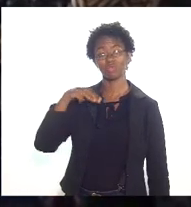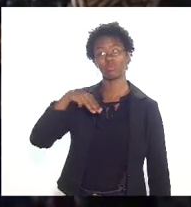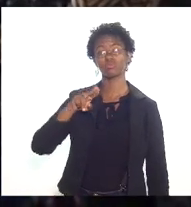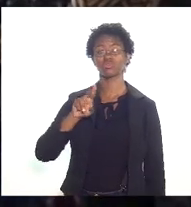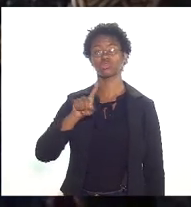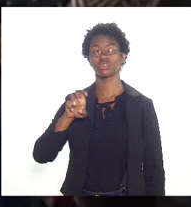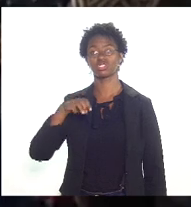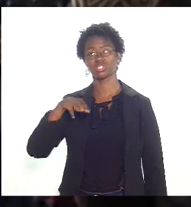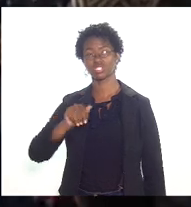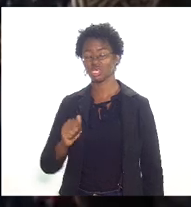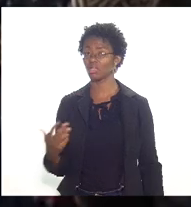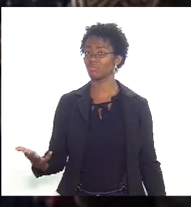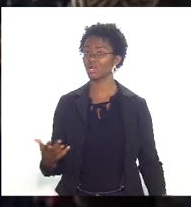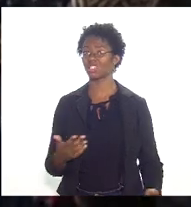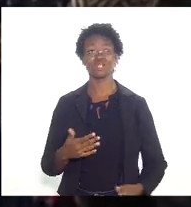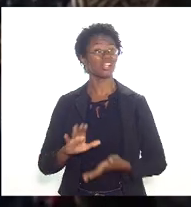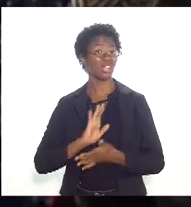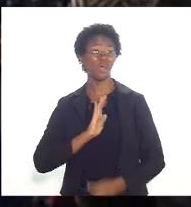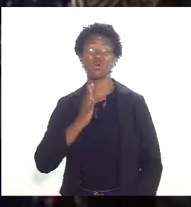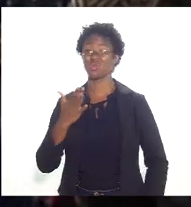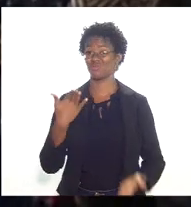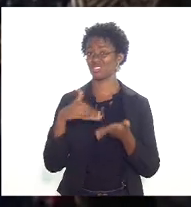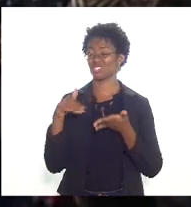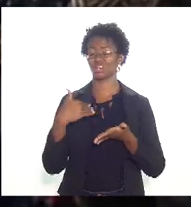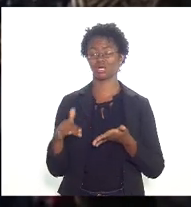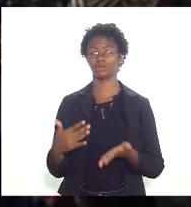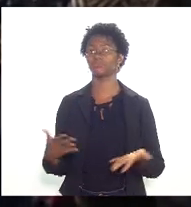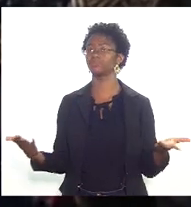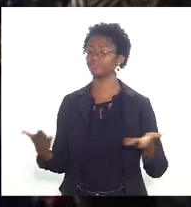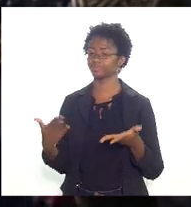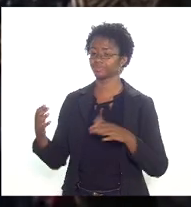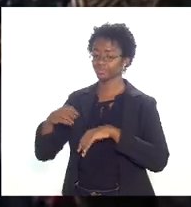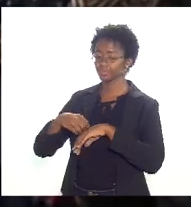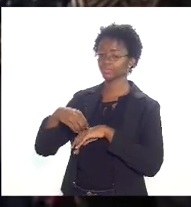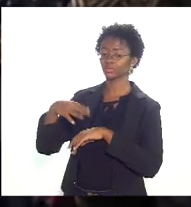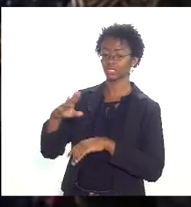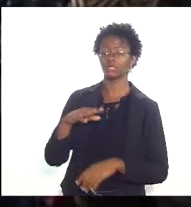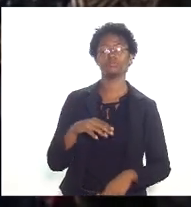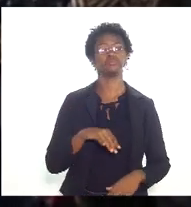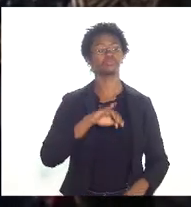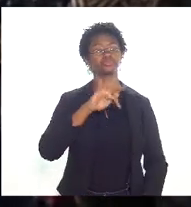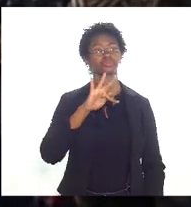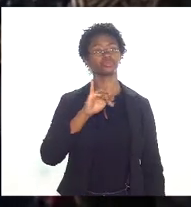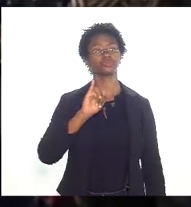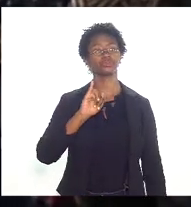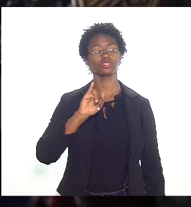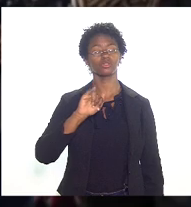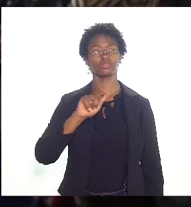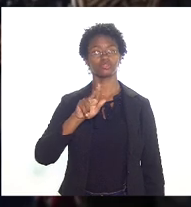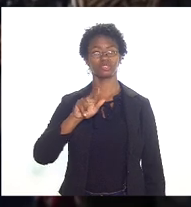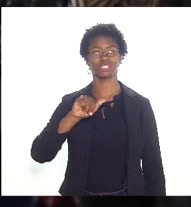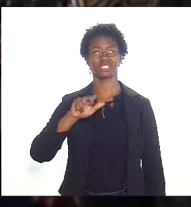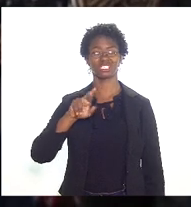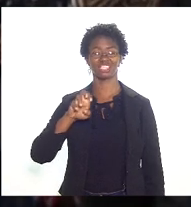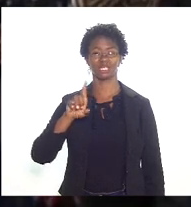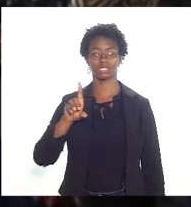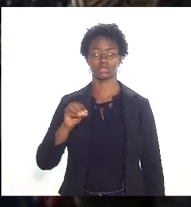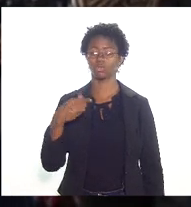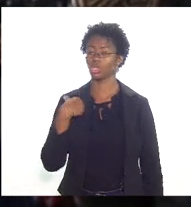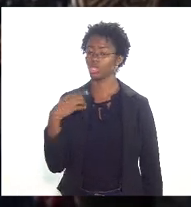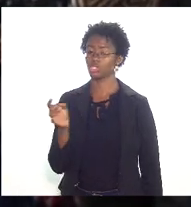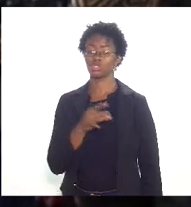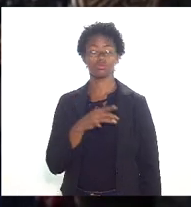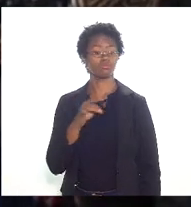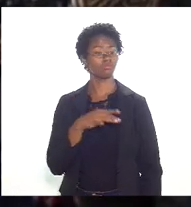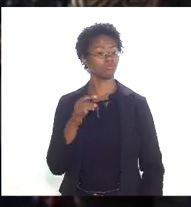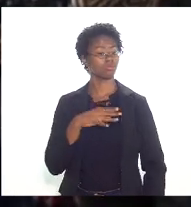uma catástrofe e tem mais e aí agora mensagem para o senhor secretário Rogério Figueiredo Eu não tenho medo de historinha mesmo